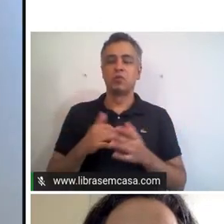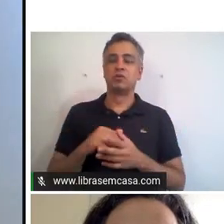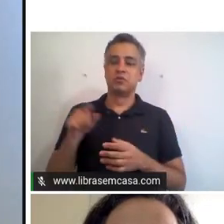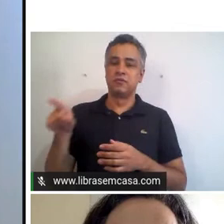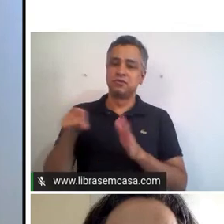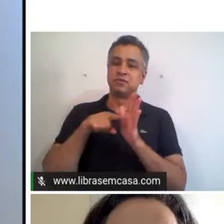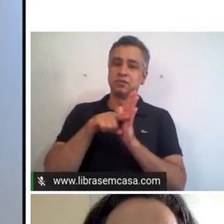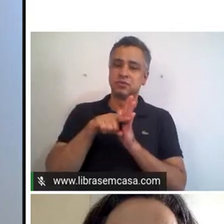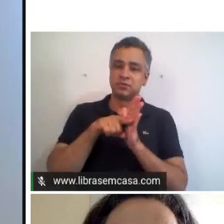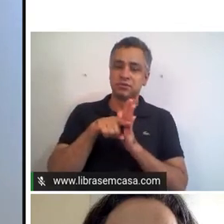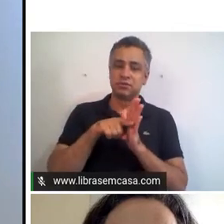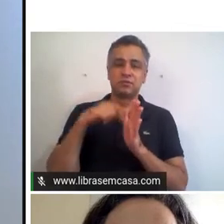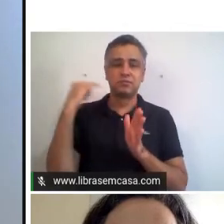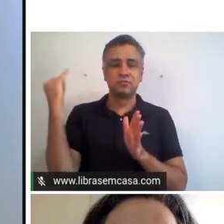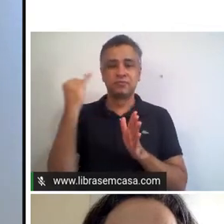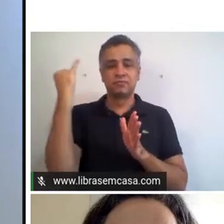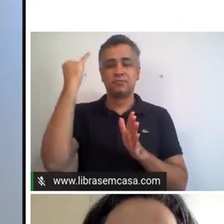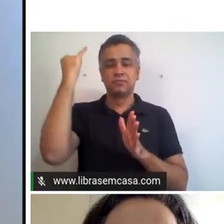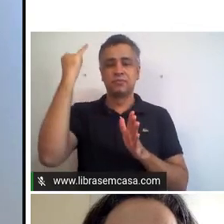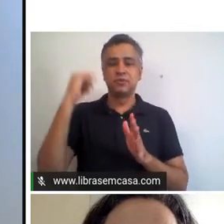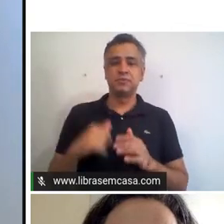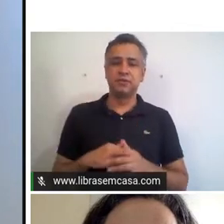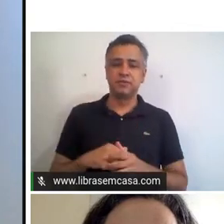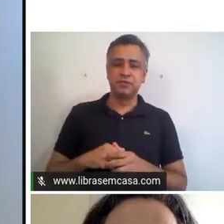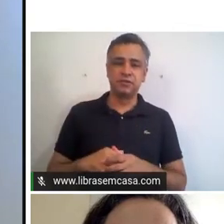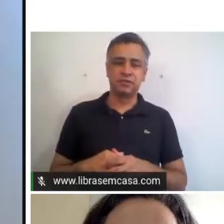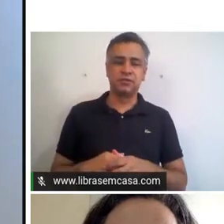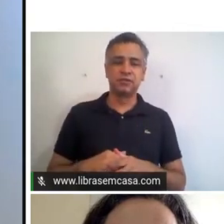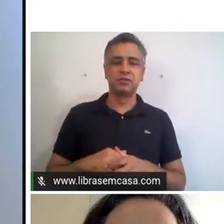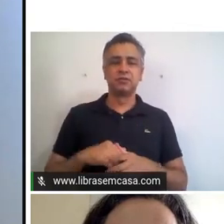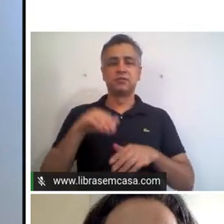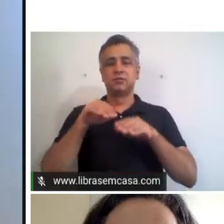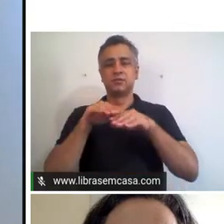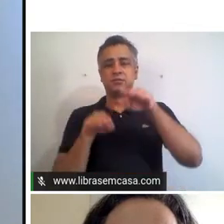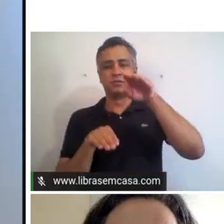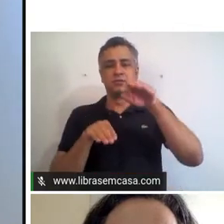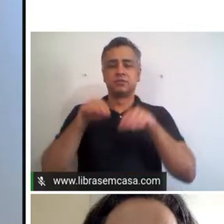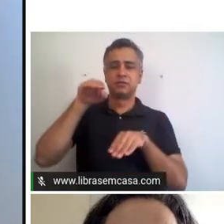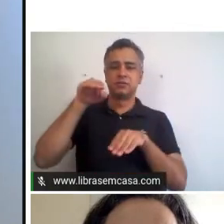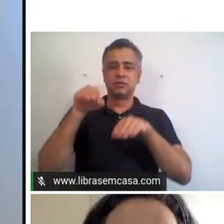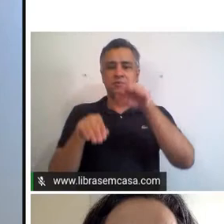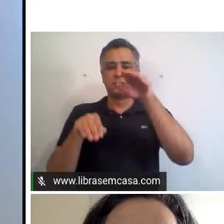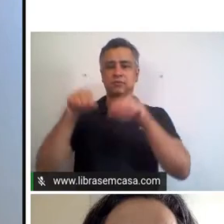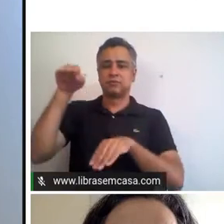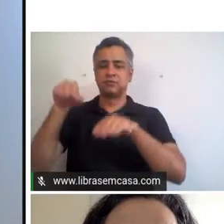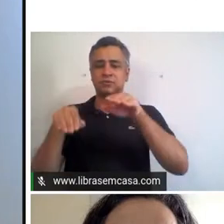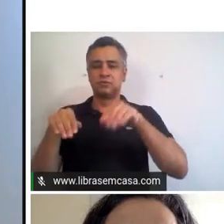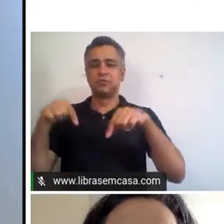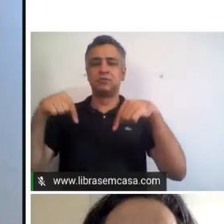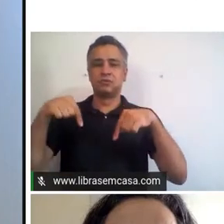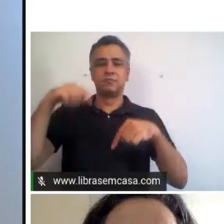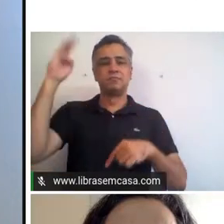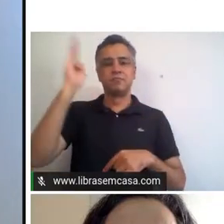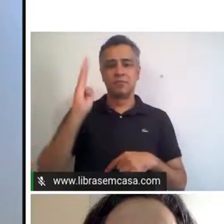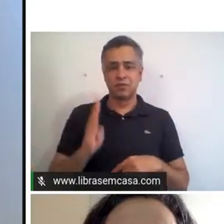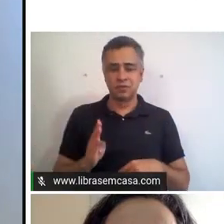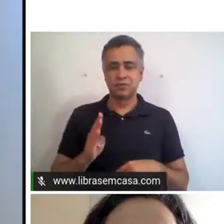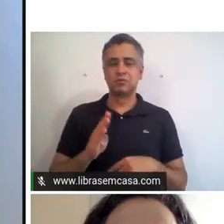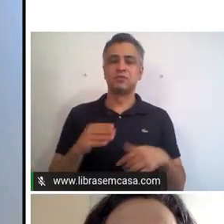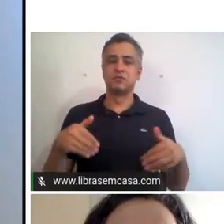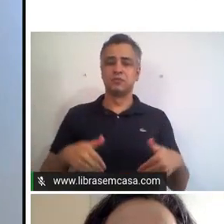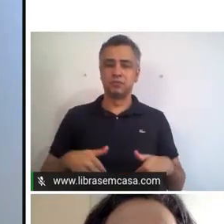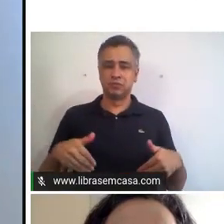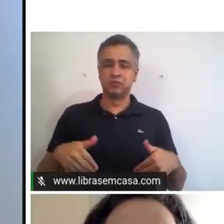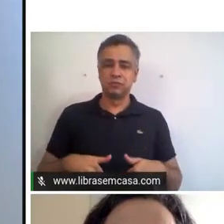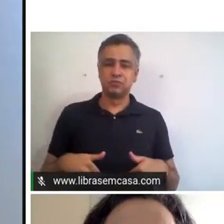para a gente ir detalhando as desigualdades, né, que existem no cenário grave hoje no Brasil em relação à fome e obesidade. Eu também